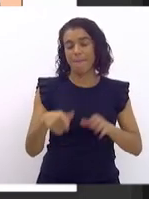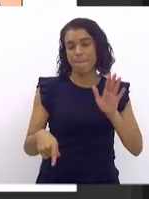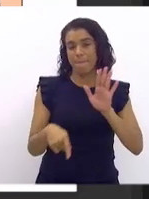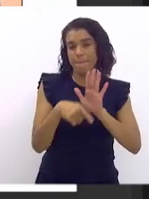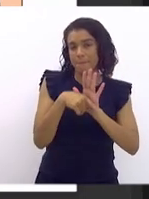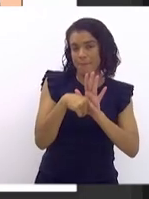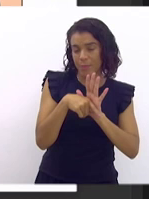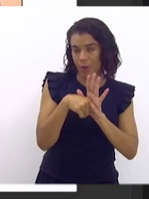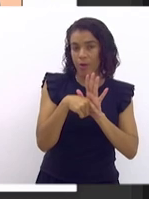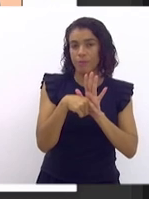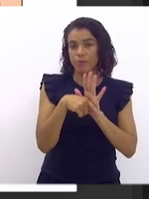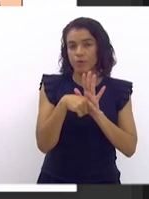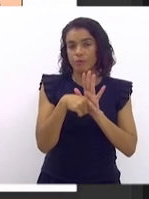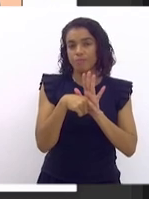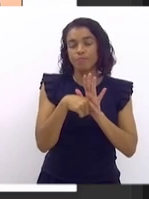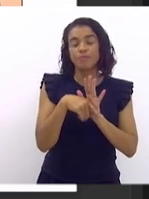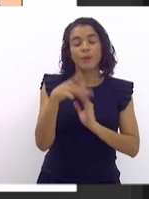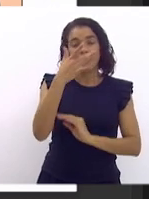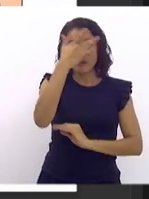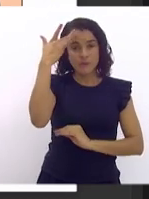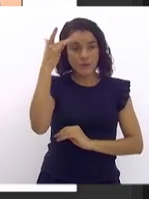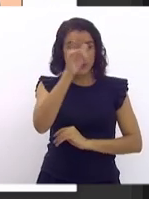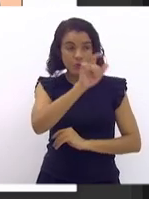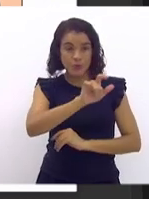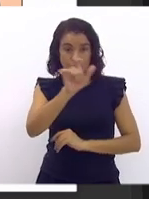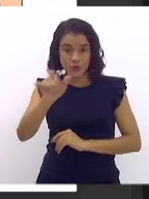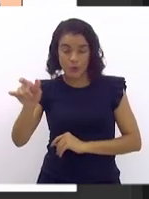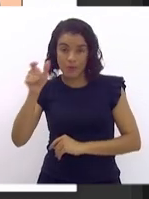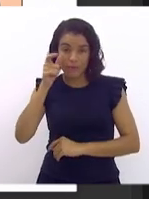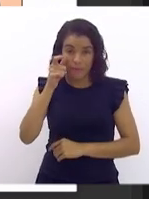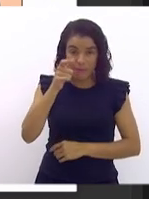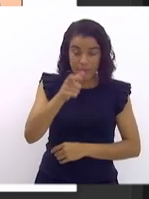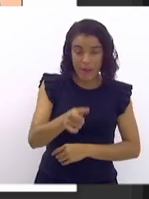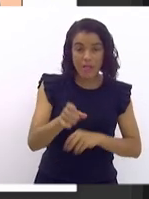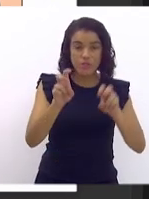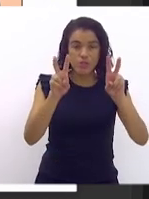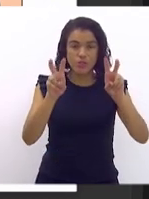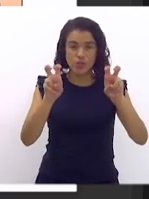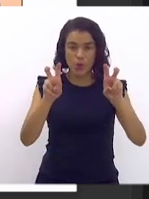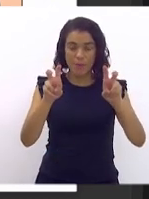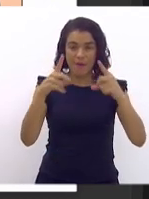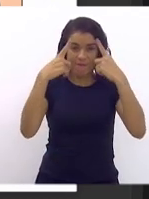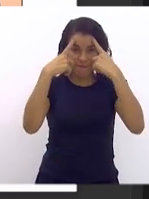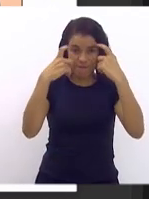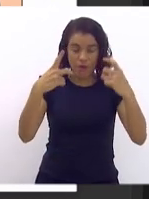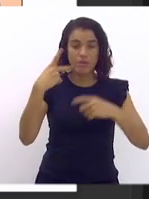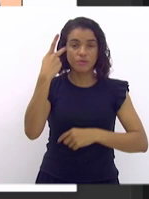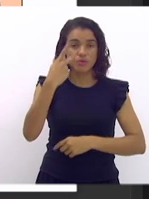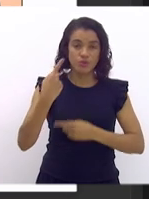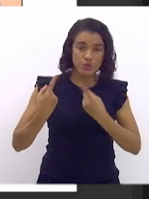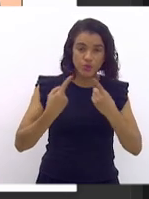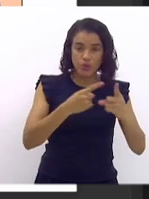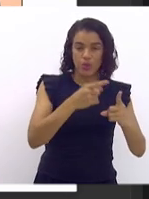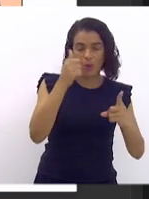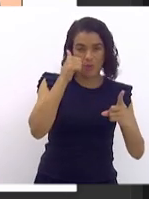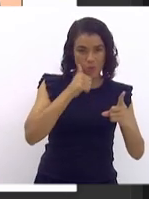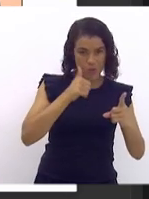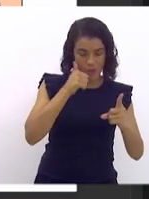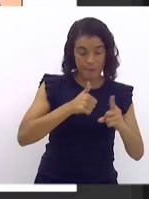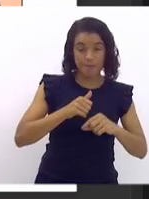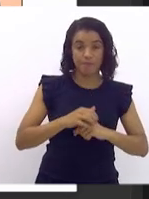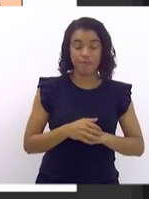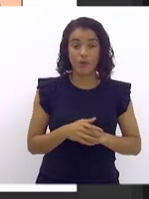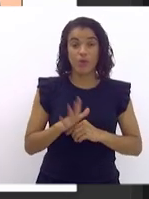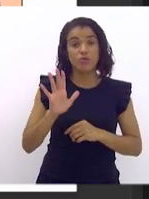Observatório que, para quem está interessado nessa temática da violência política contra a mulher, vão ser produtos que, quando estiverem prontos, quando